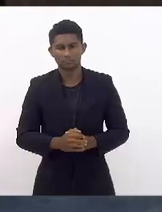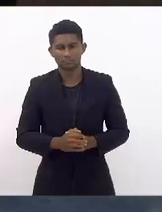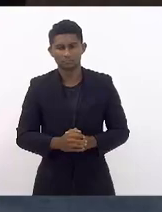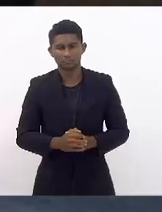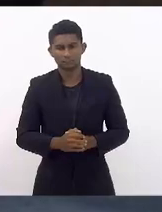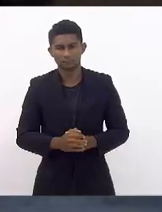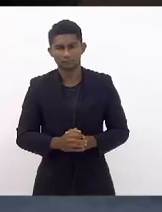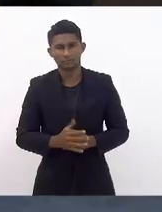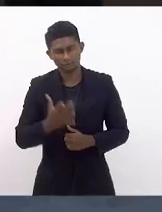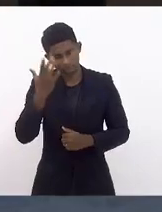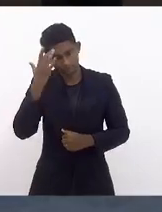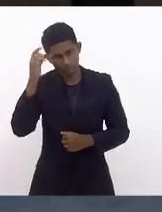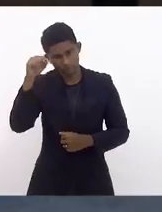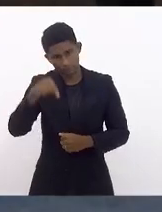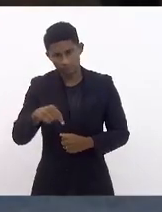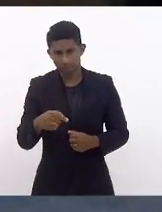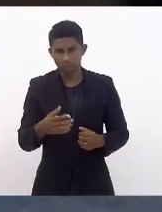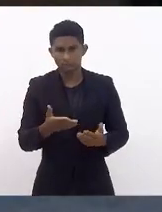Talvez muitos